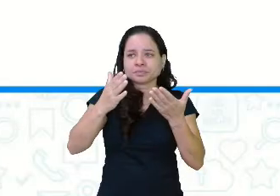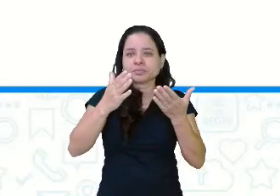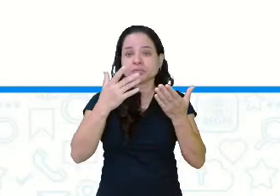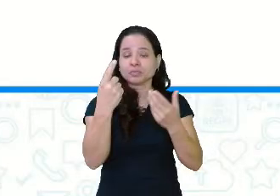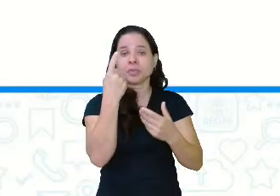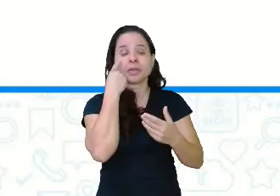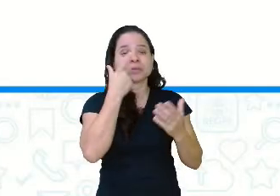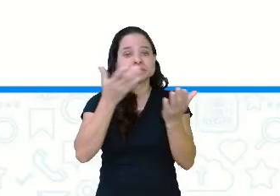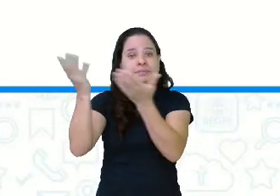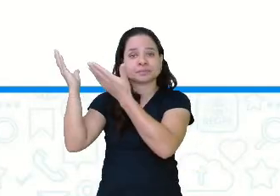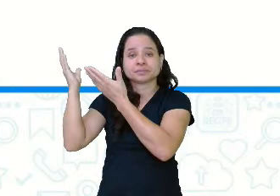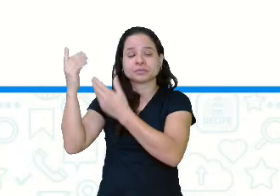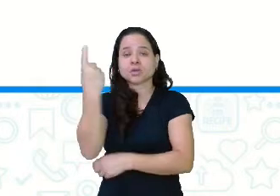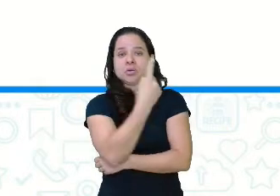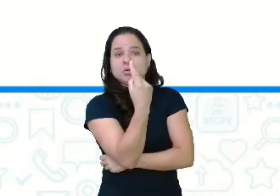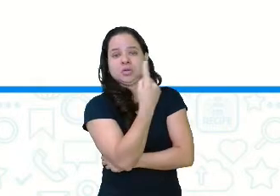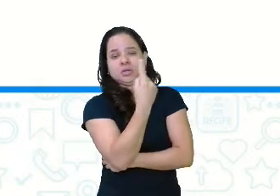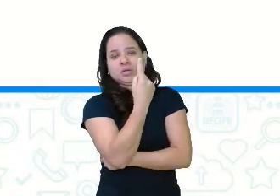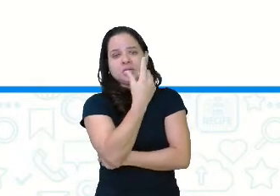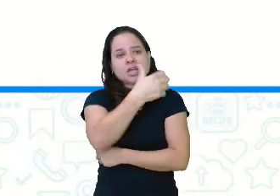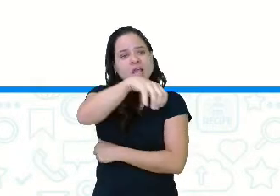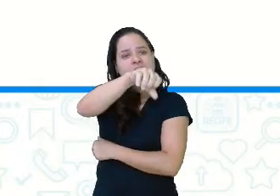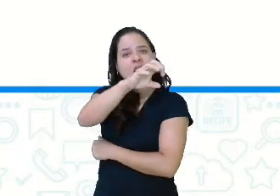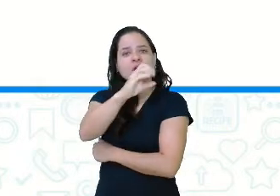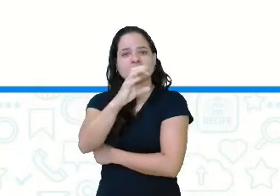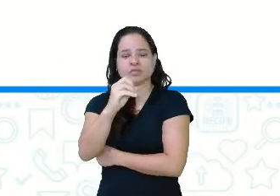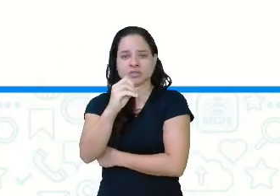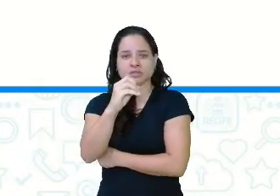Ó, daquele primeiro, né?